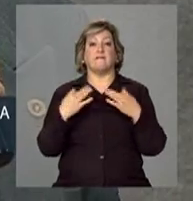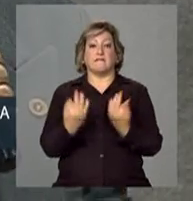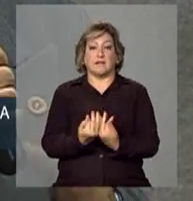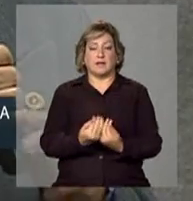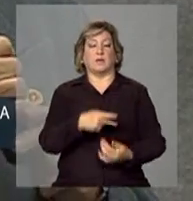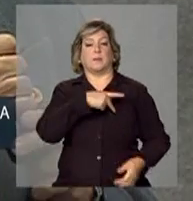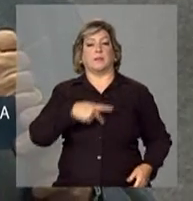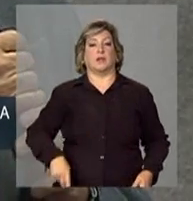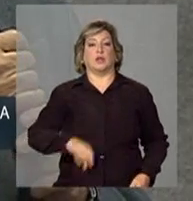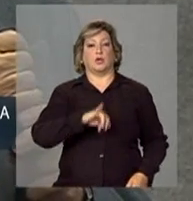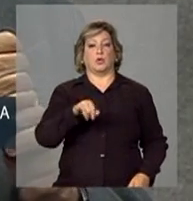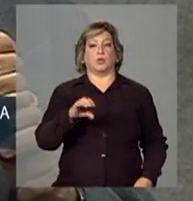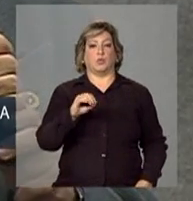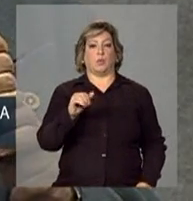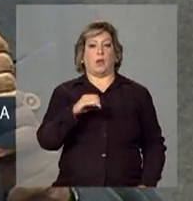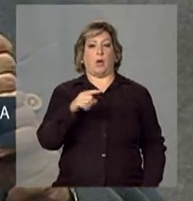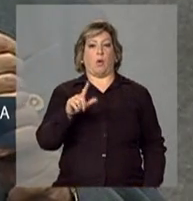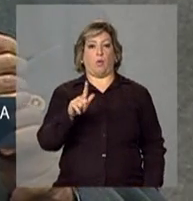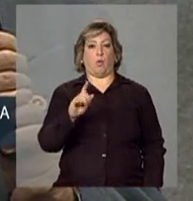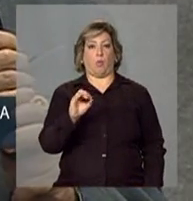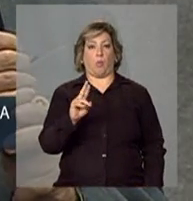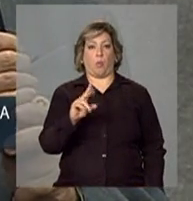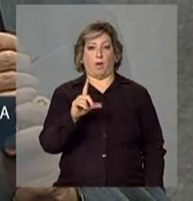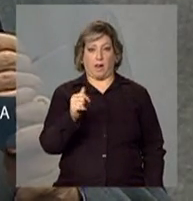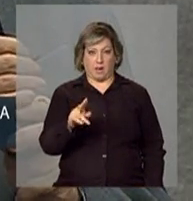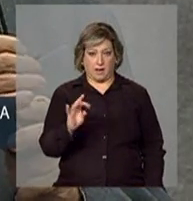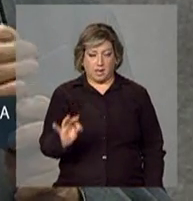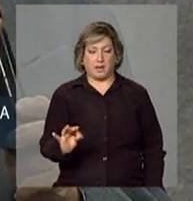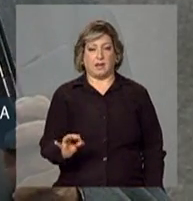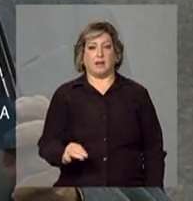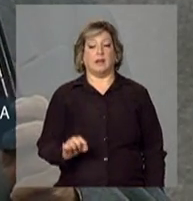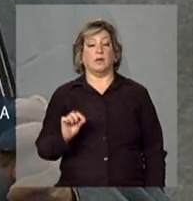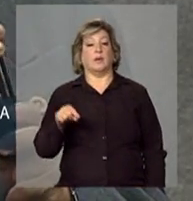João Goulart é que a família...